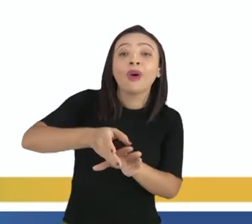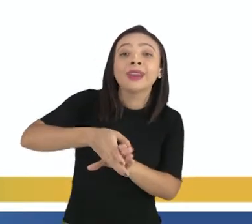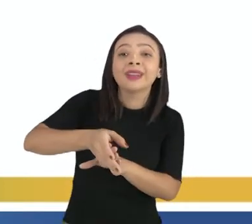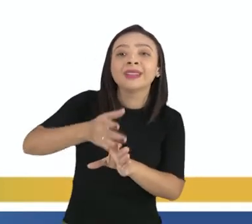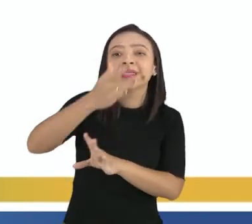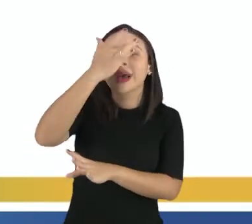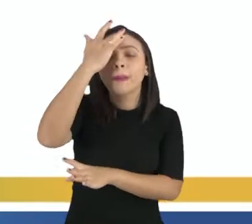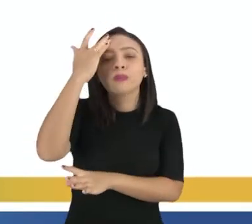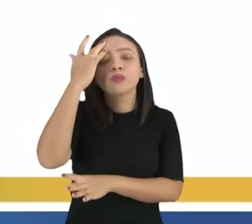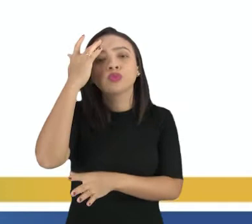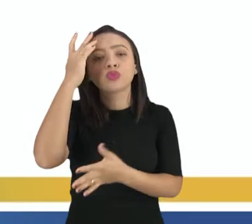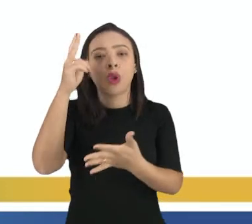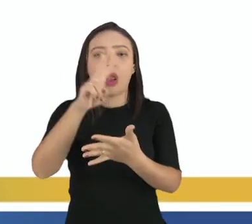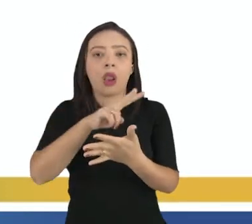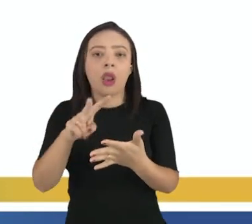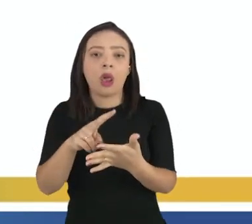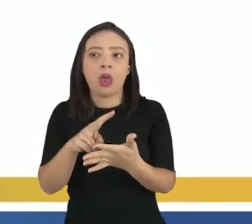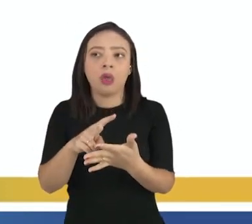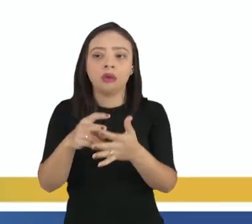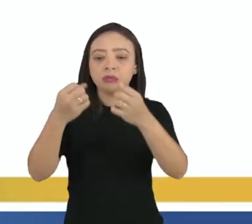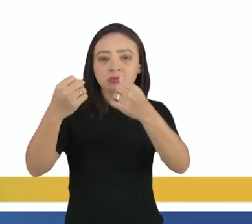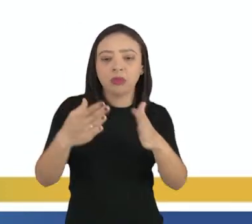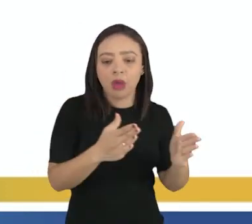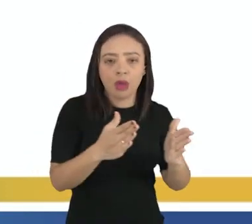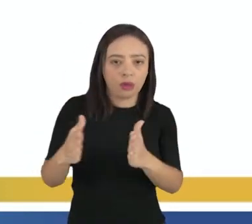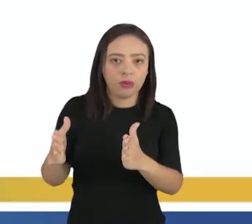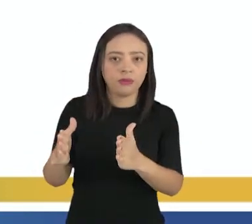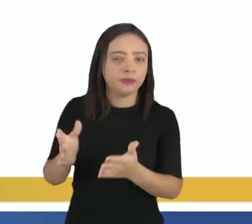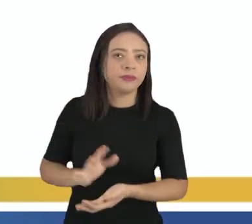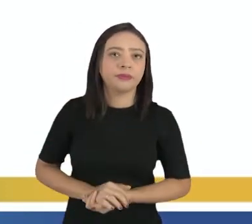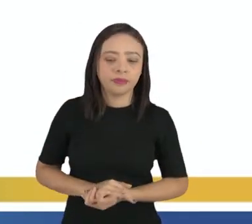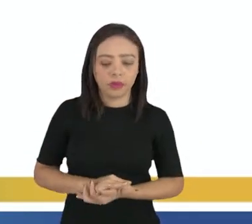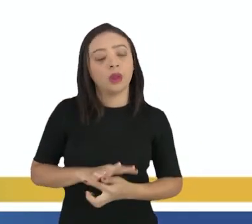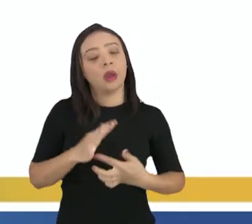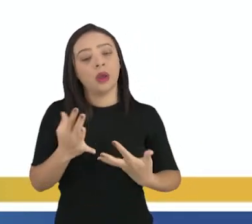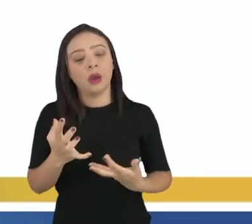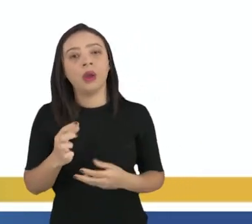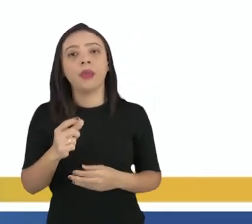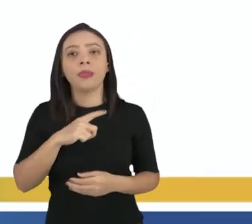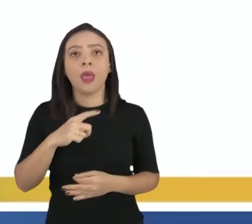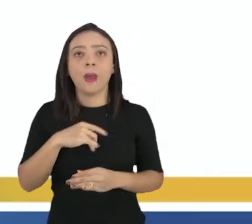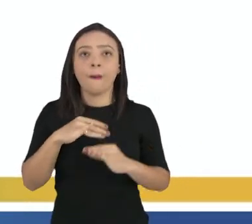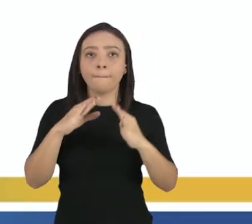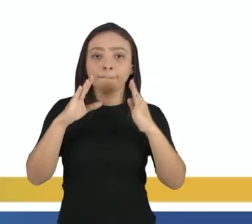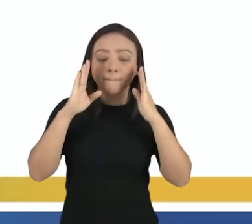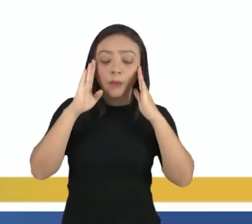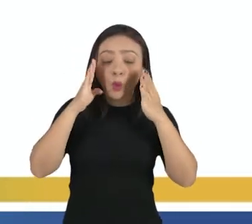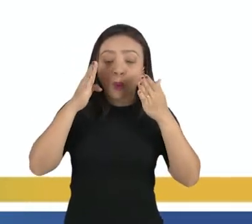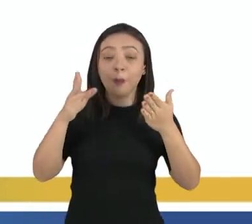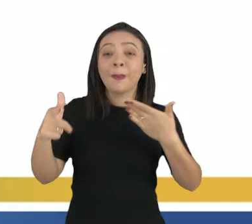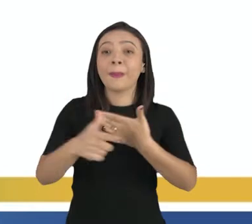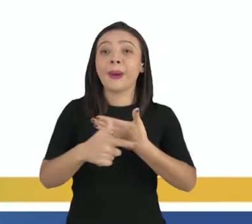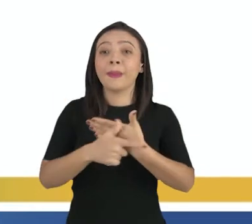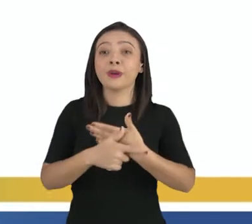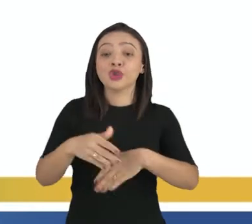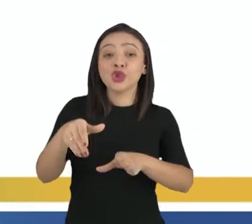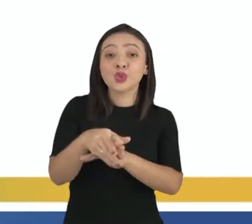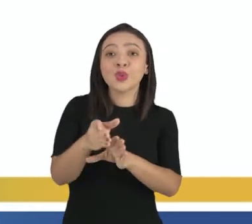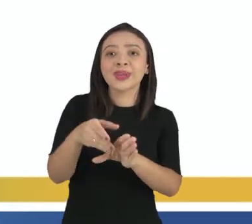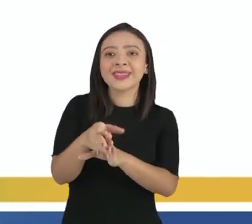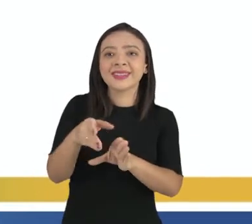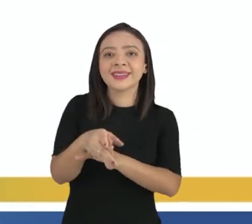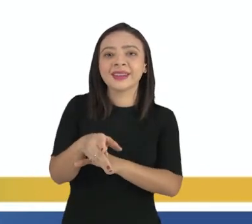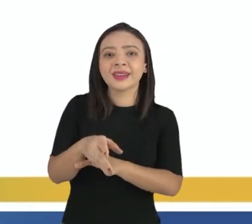acerca de um determinado procedimento Esse aspecto É voltado para orientação não